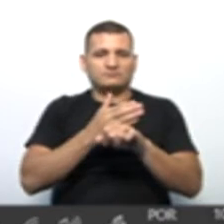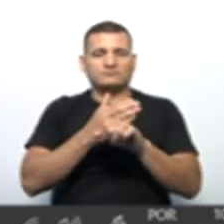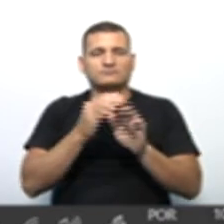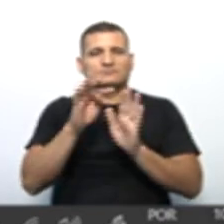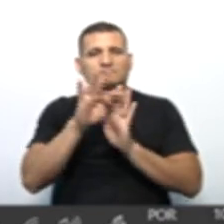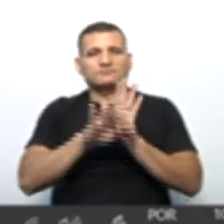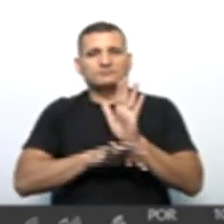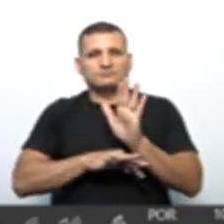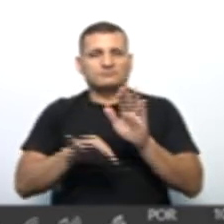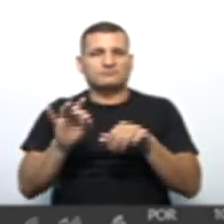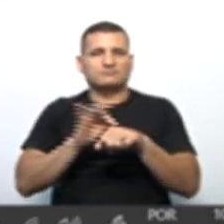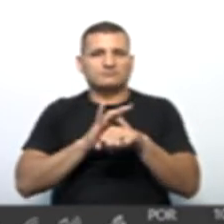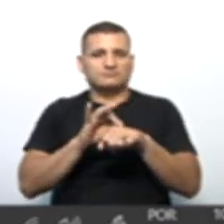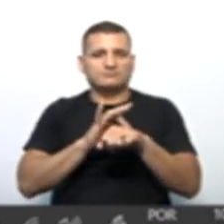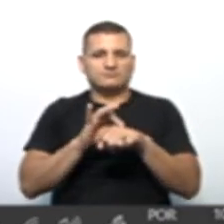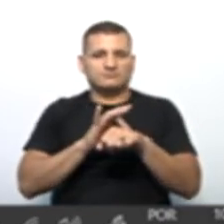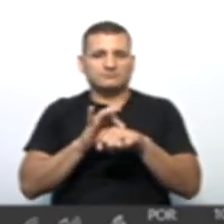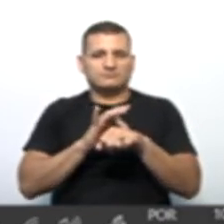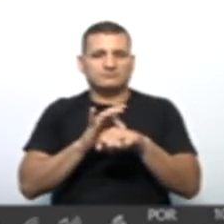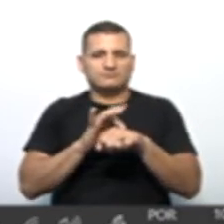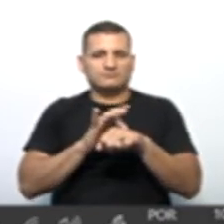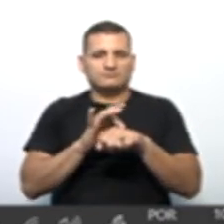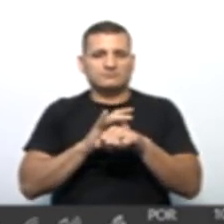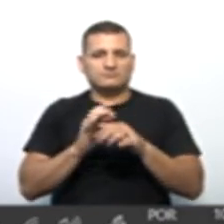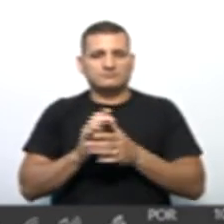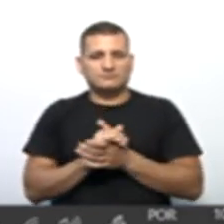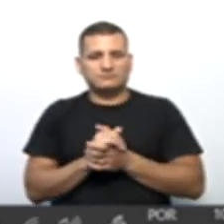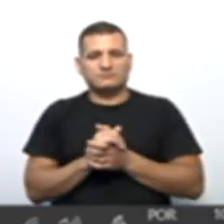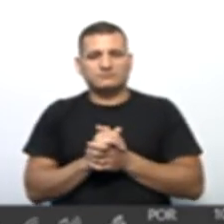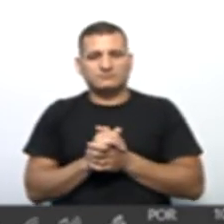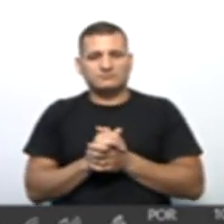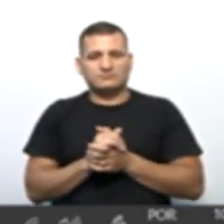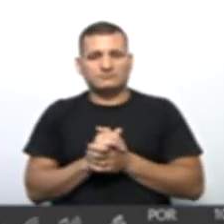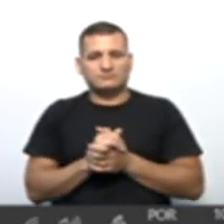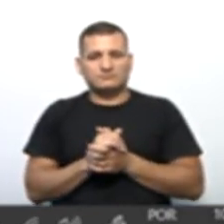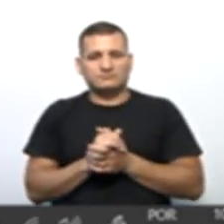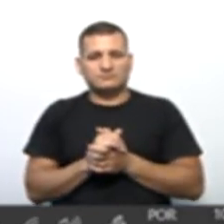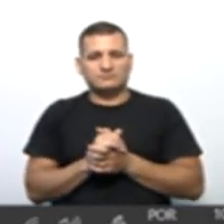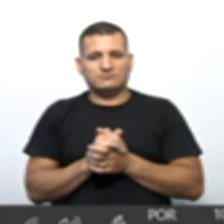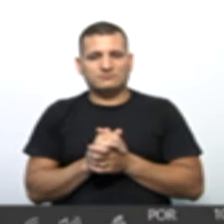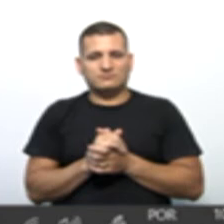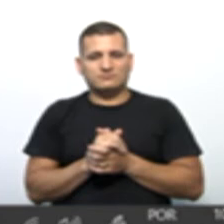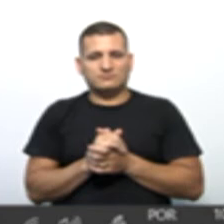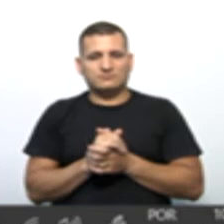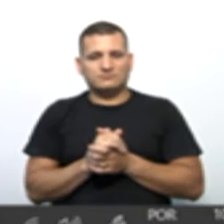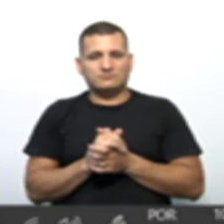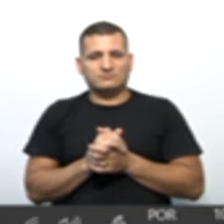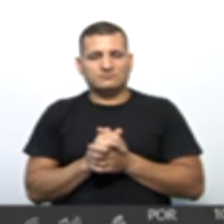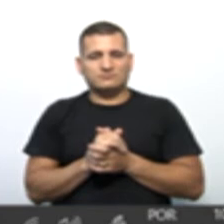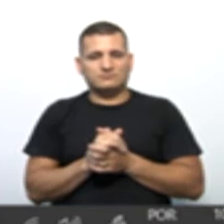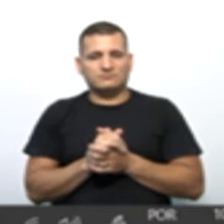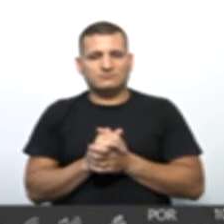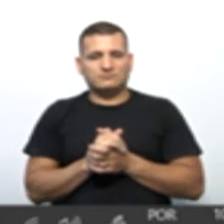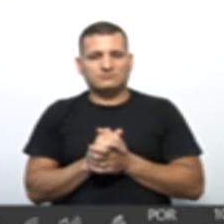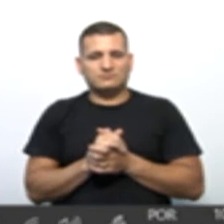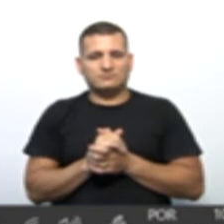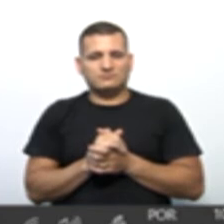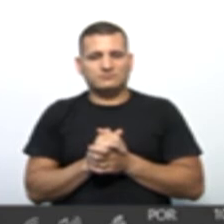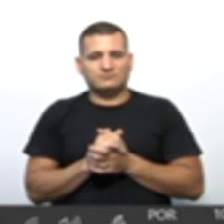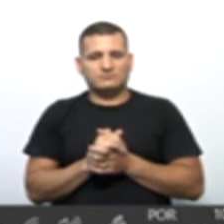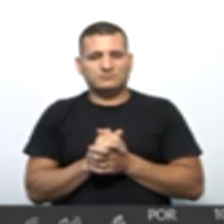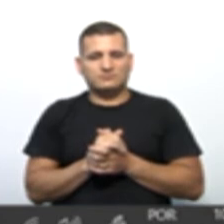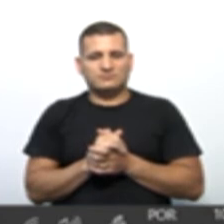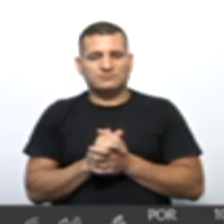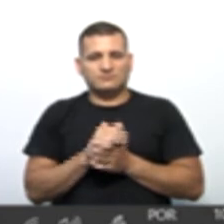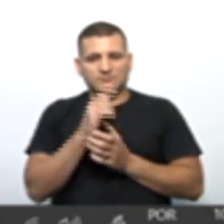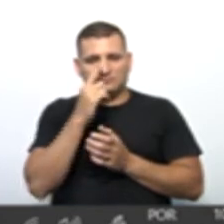bastante links nessa pegada até o momento nem sempre você deixa esse espaço aqui ó do texto não fique fazer o